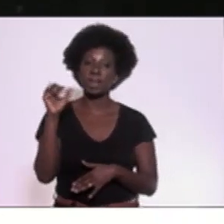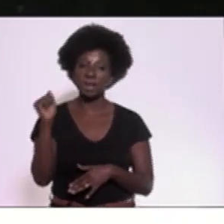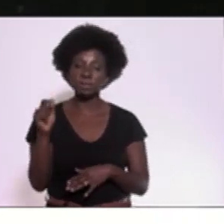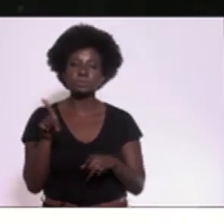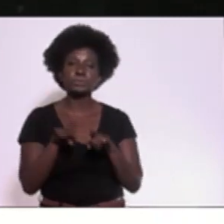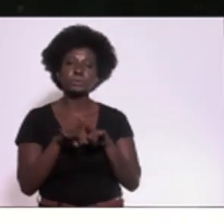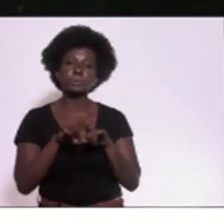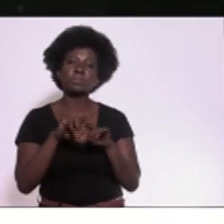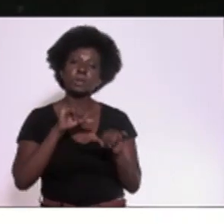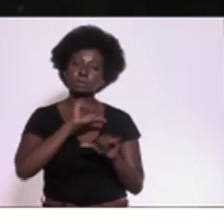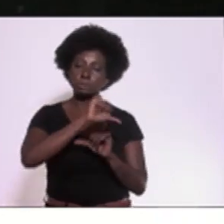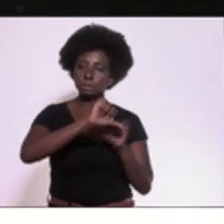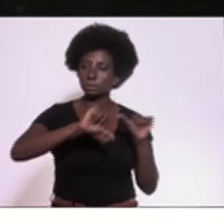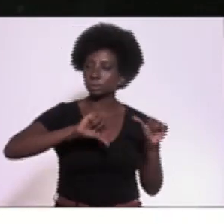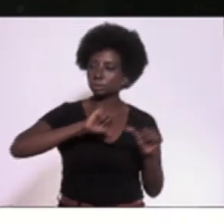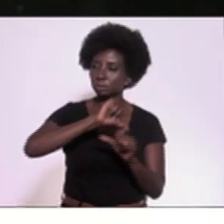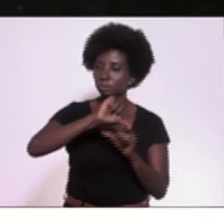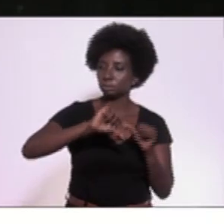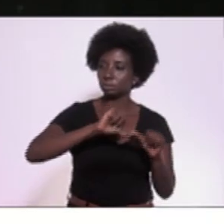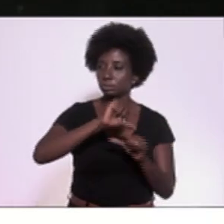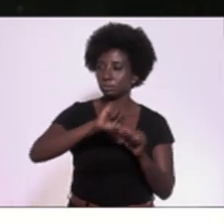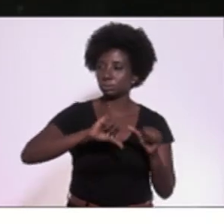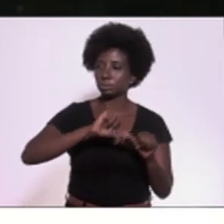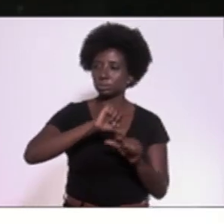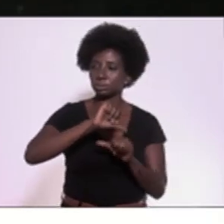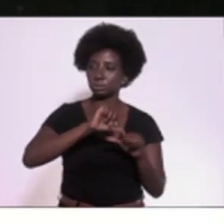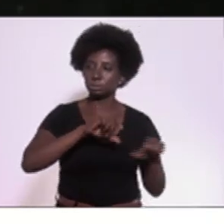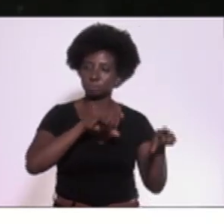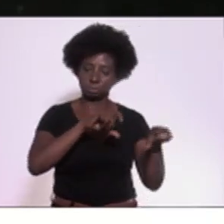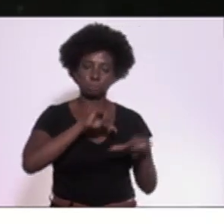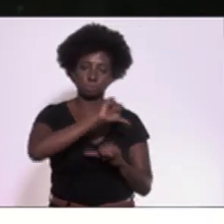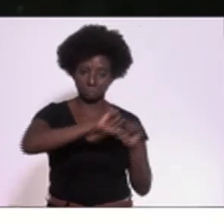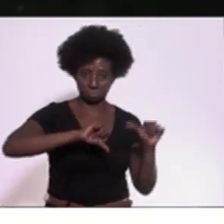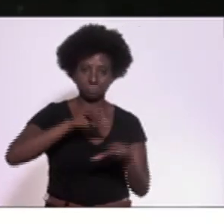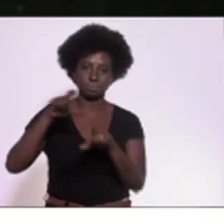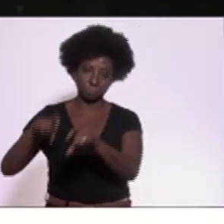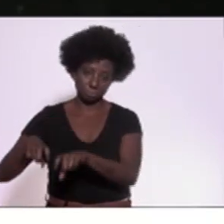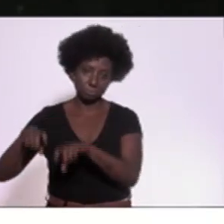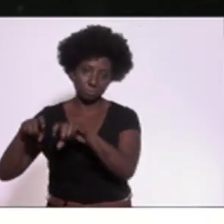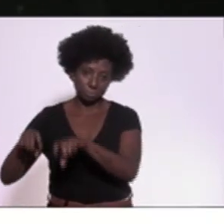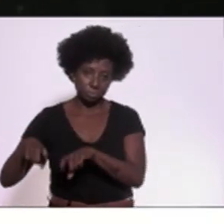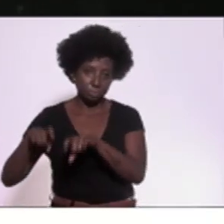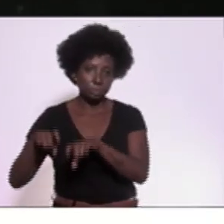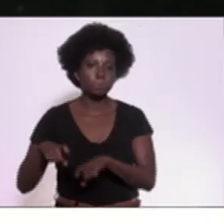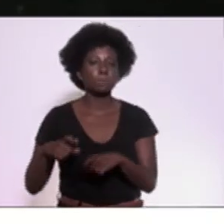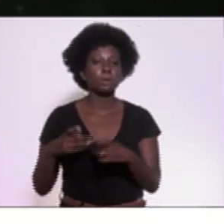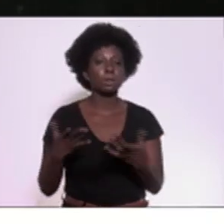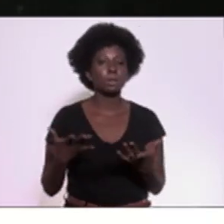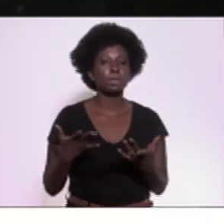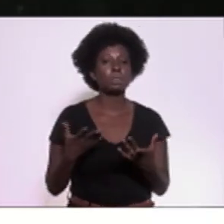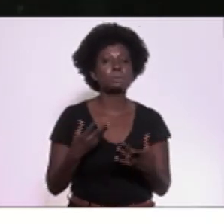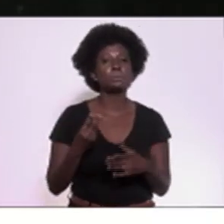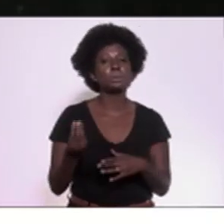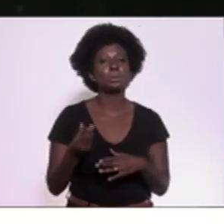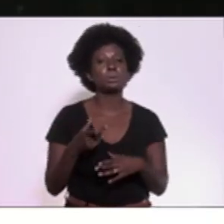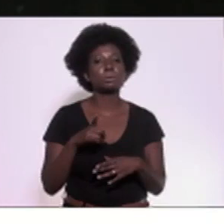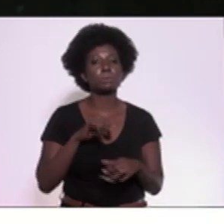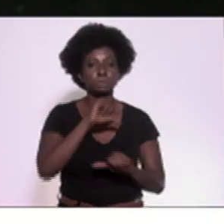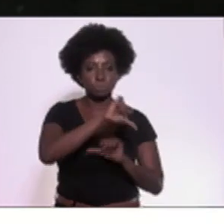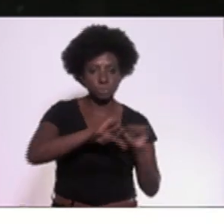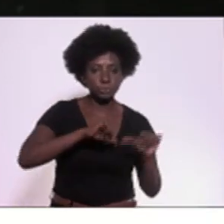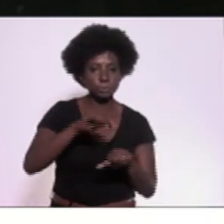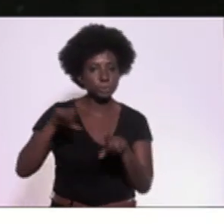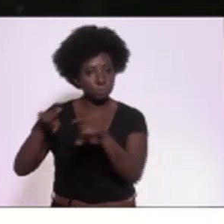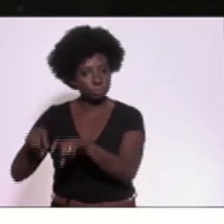essa semana fizemos uma audiência pública nesta casa sobre o processo de reforma agrária no Rio de